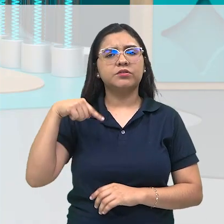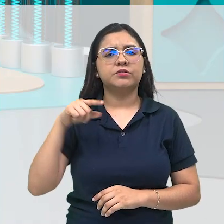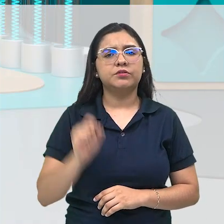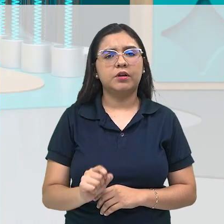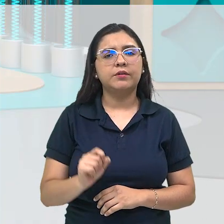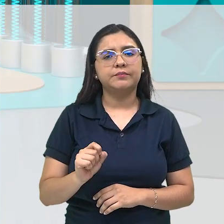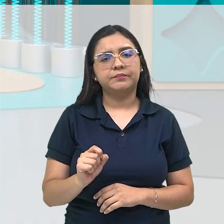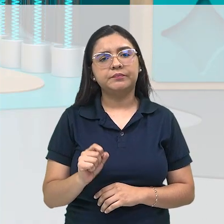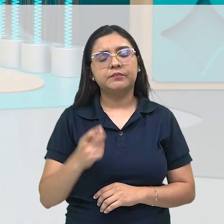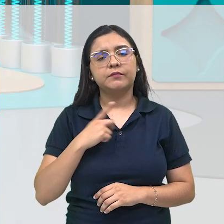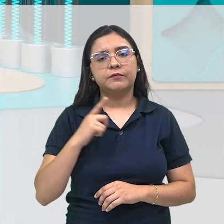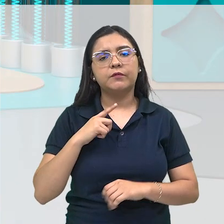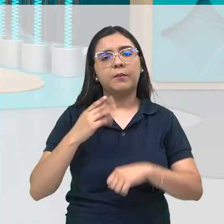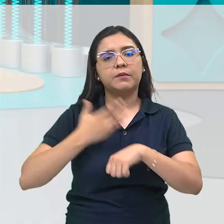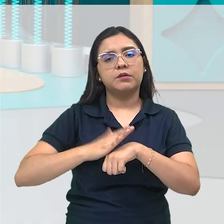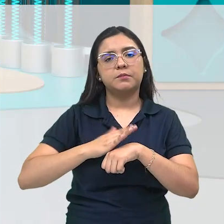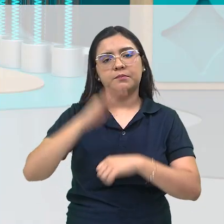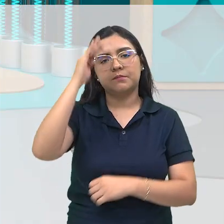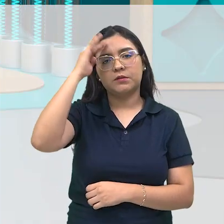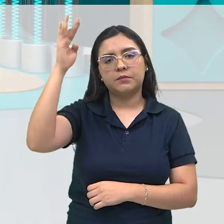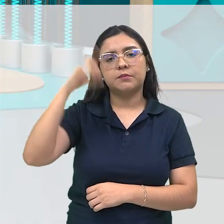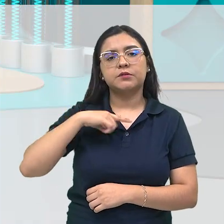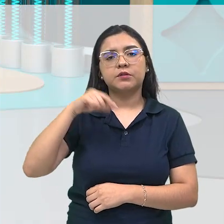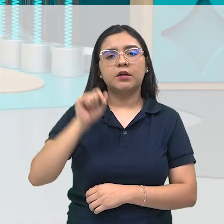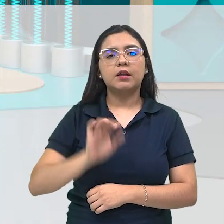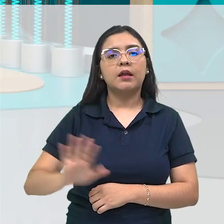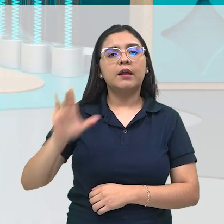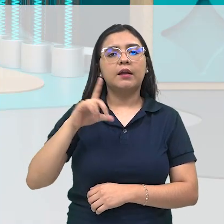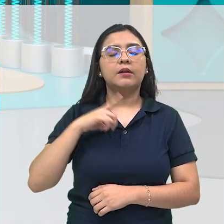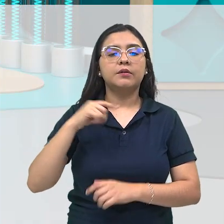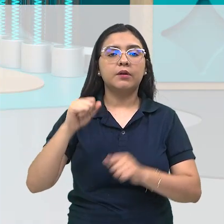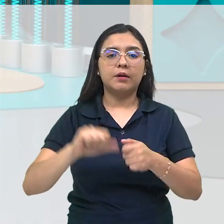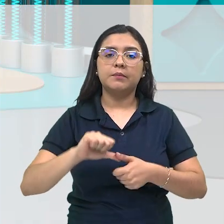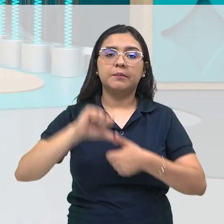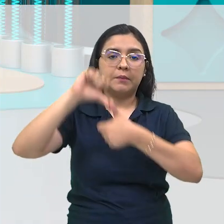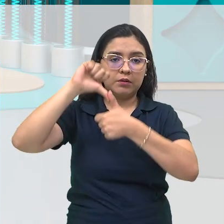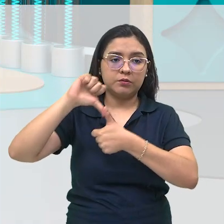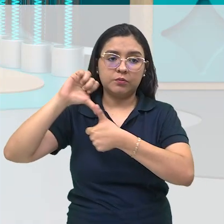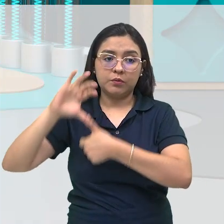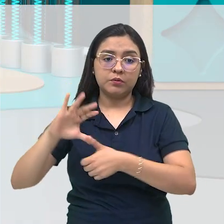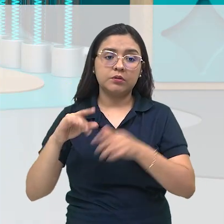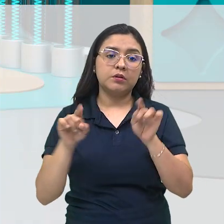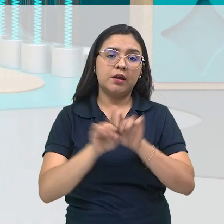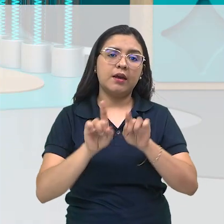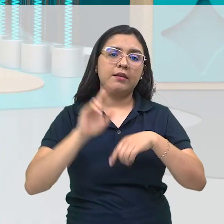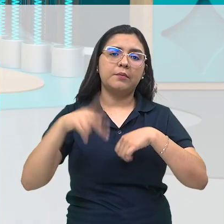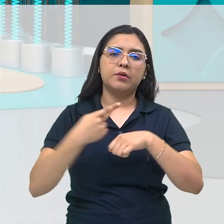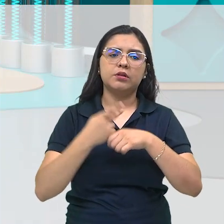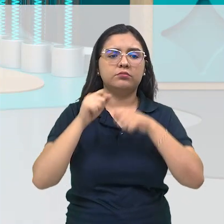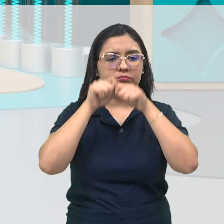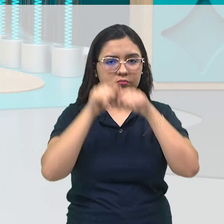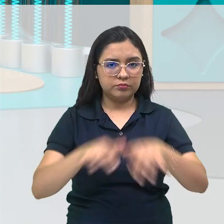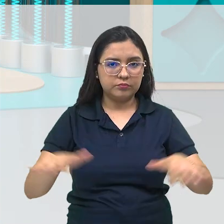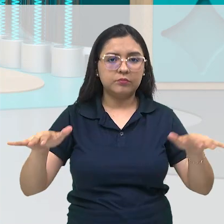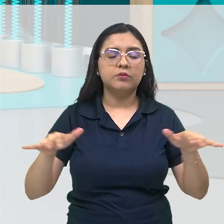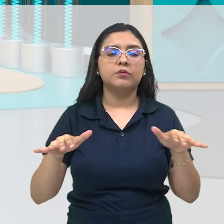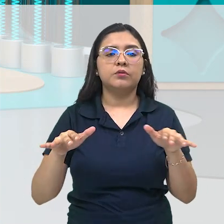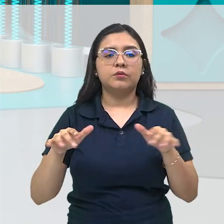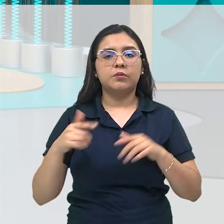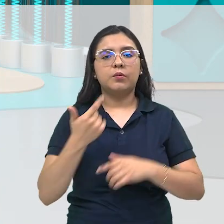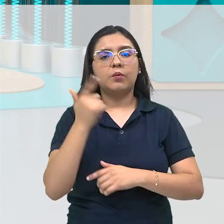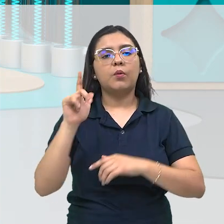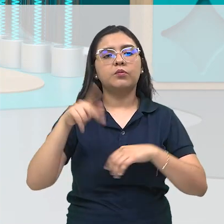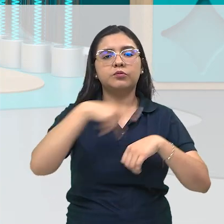ele foi praticado principalmente muito ali na América do Norte e Central, e aí ele foi se disseminando pelos